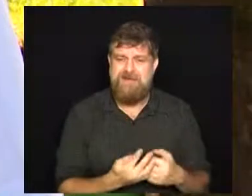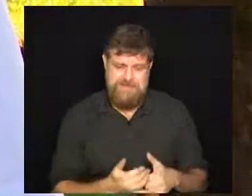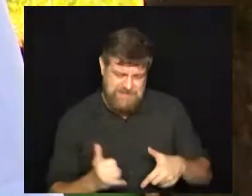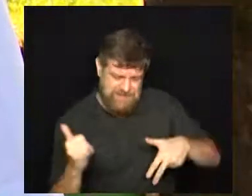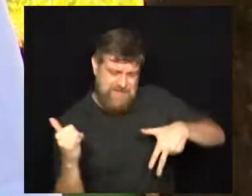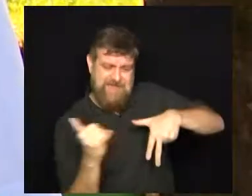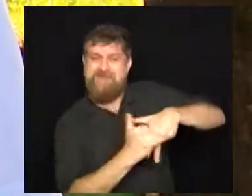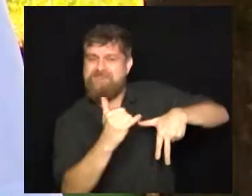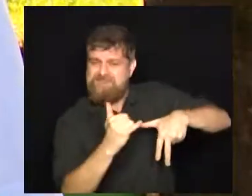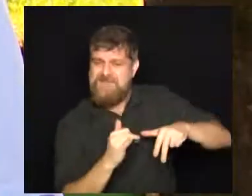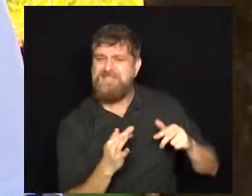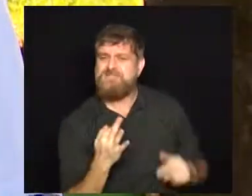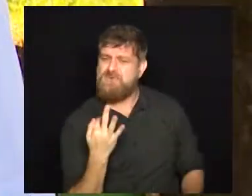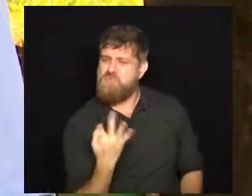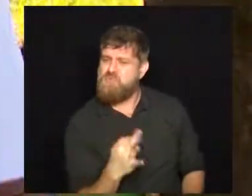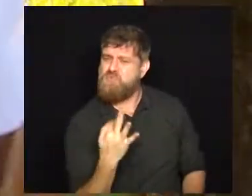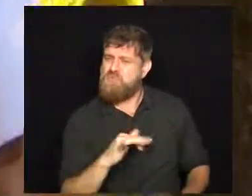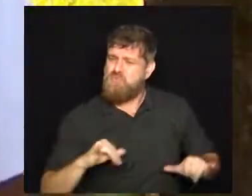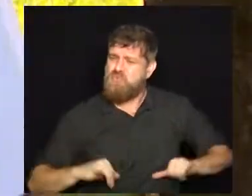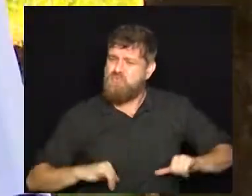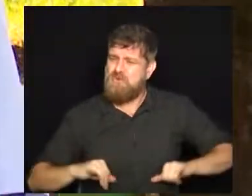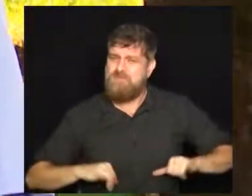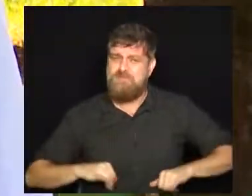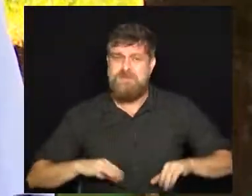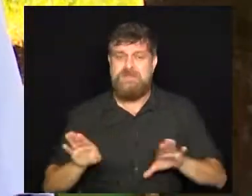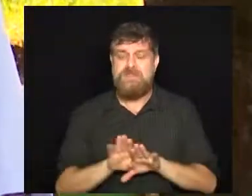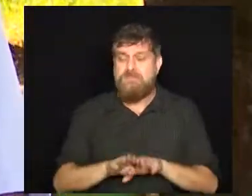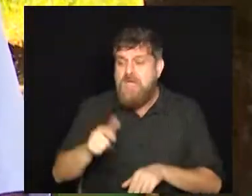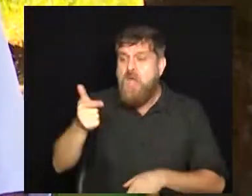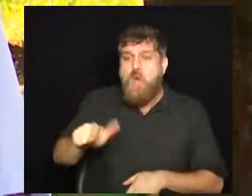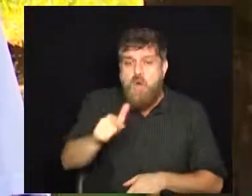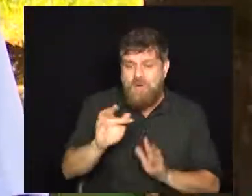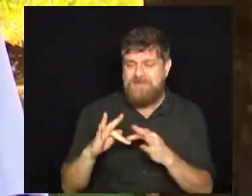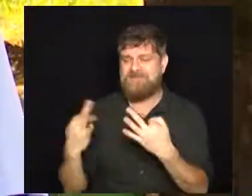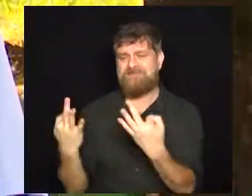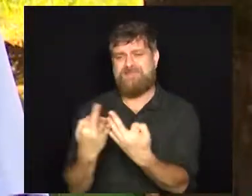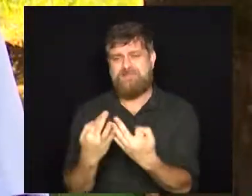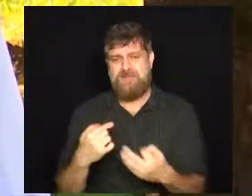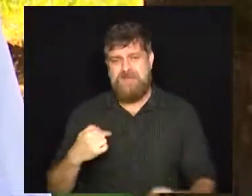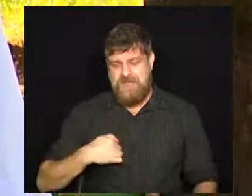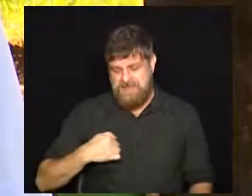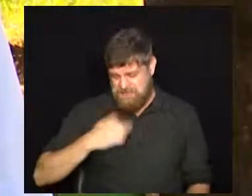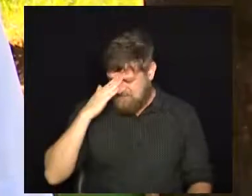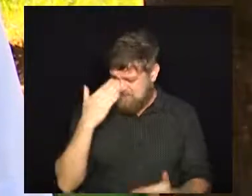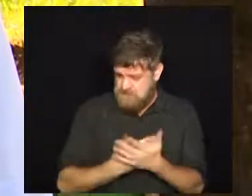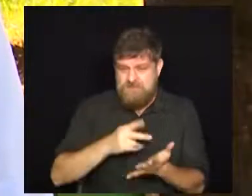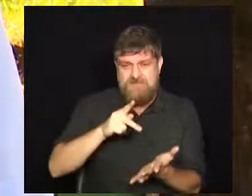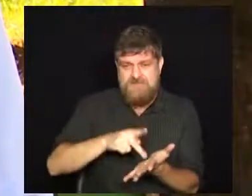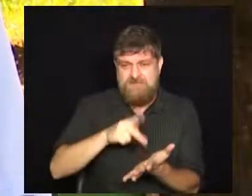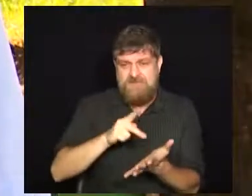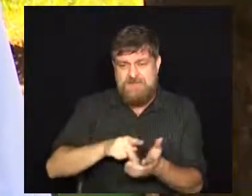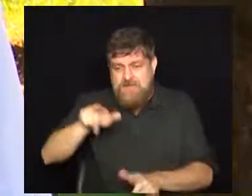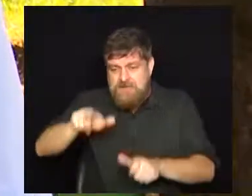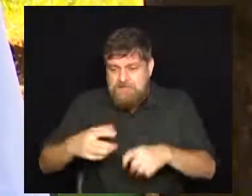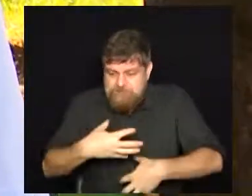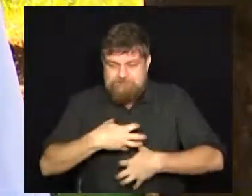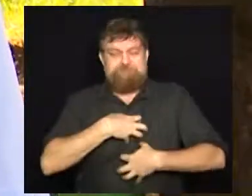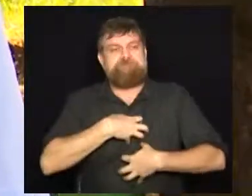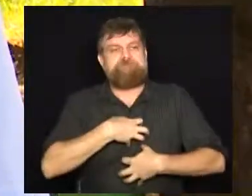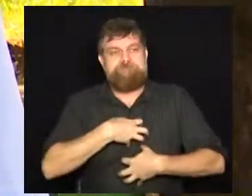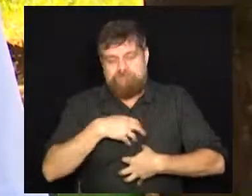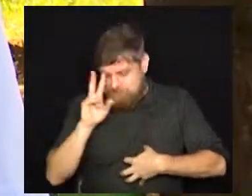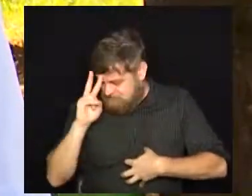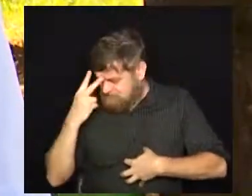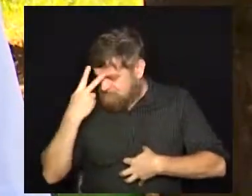e o sofrimento é grande, possam ter outras. Então, através disso aqui, eu tenho certeza que vai mobilizar muitas pessoas,